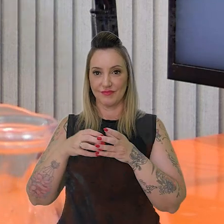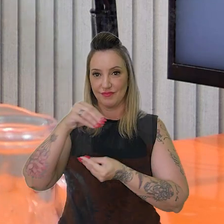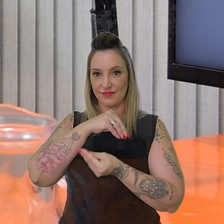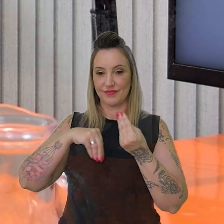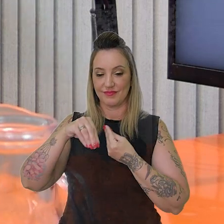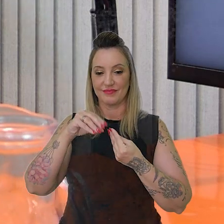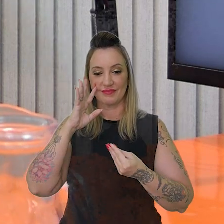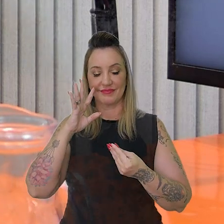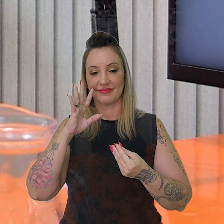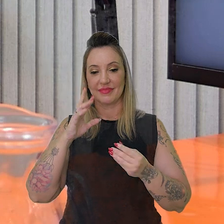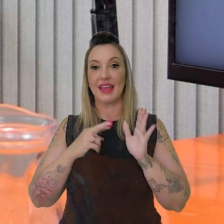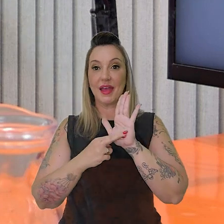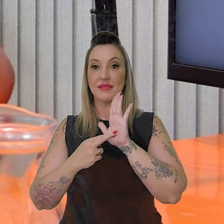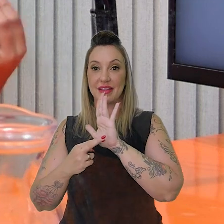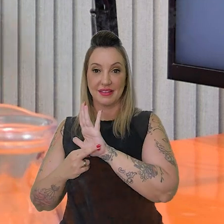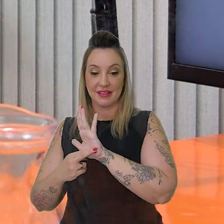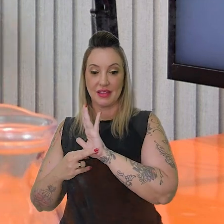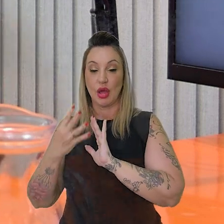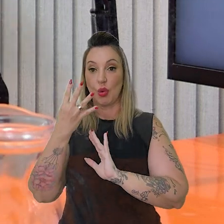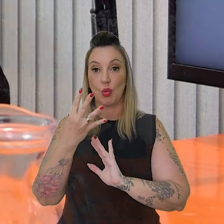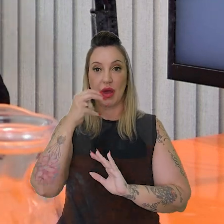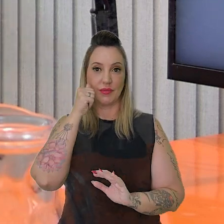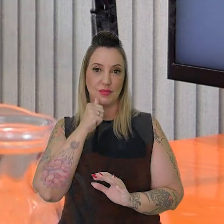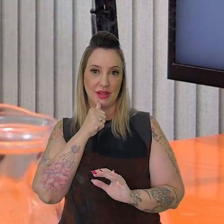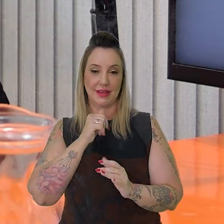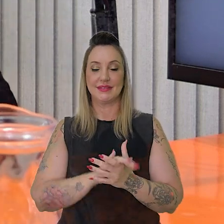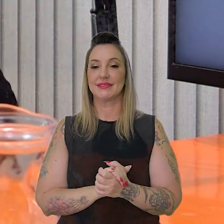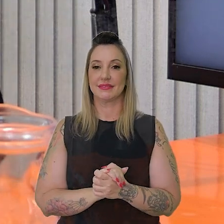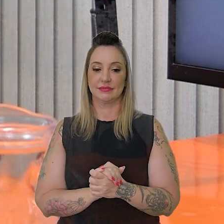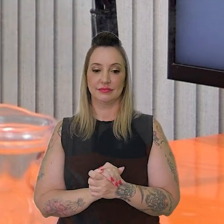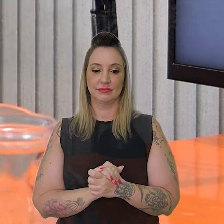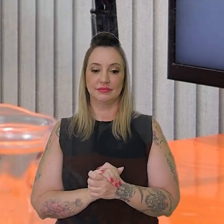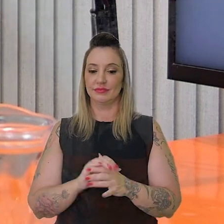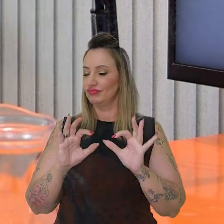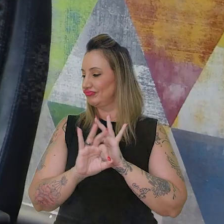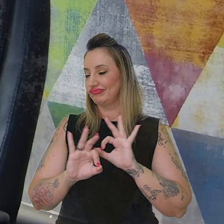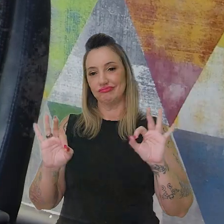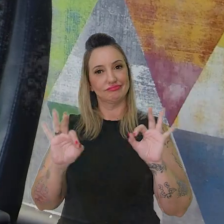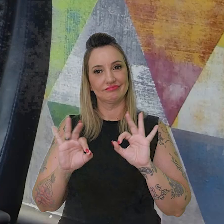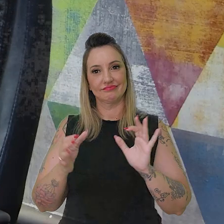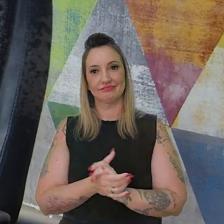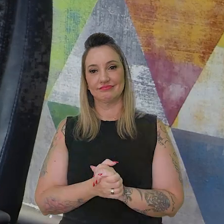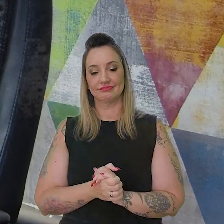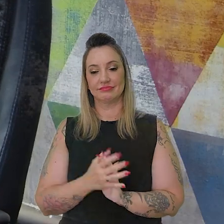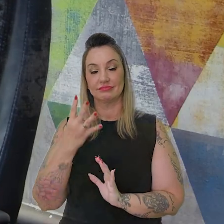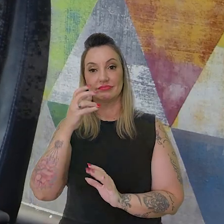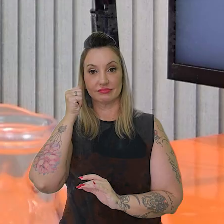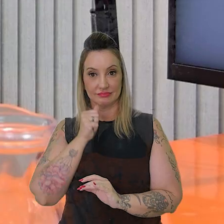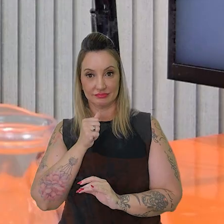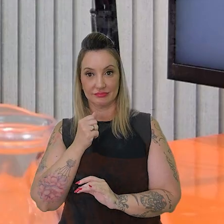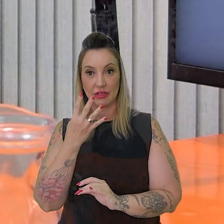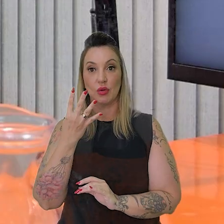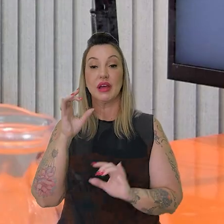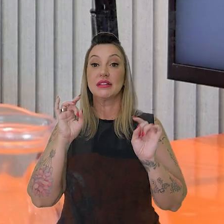e e o mais legal é que é isso que são representações São quatro mulheres ai ótimo quatro